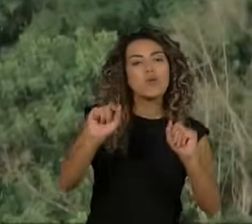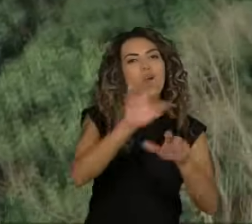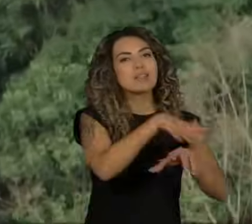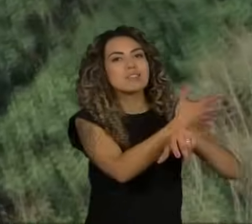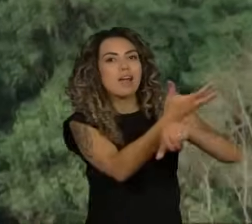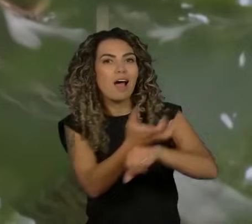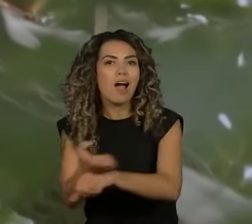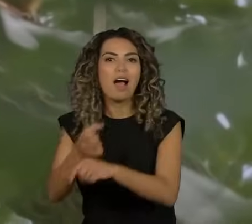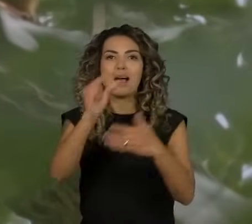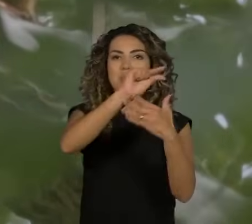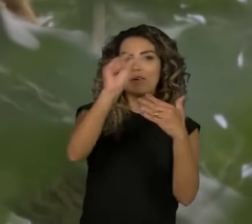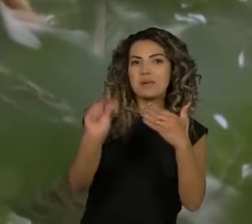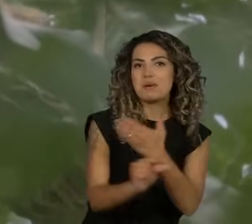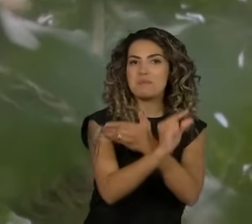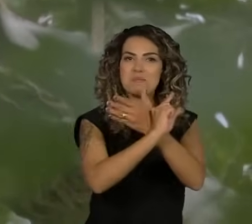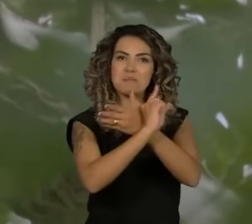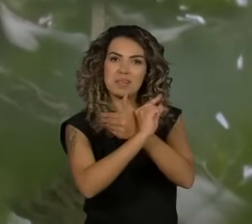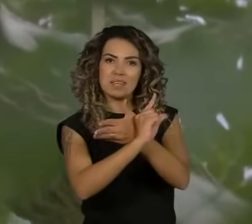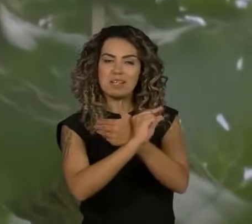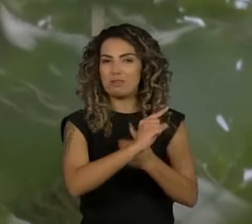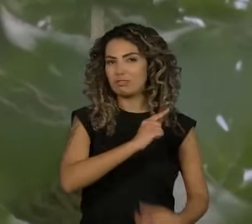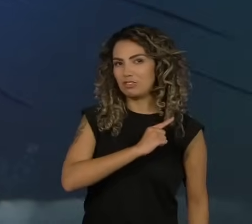Atlântica.